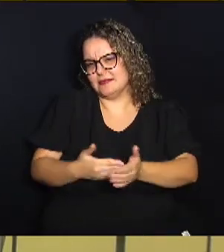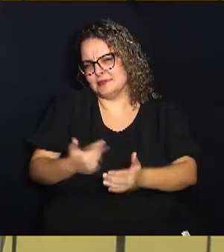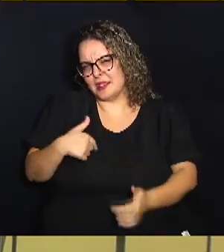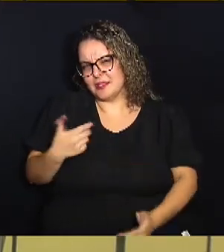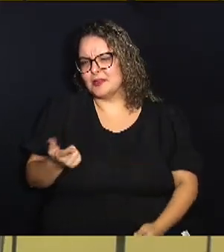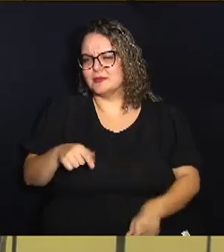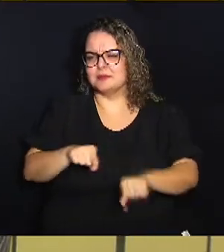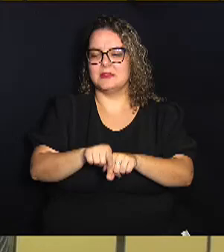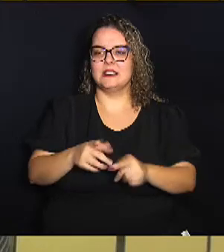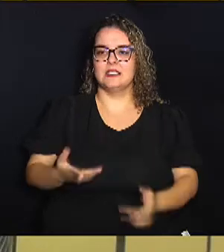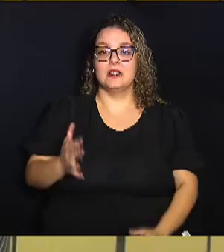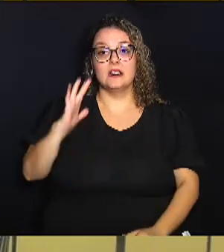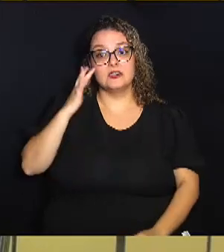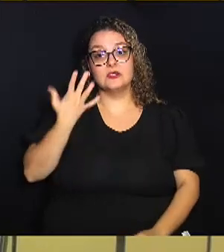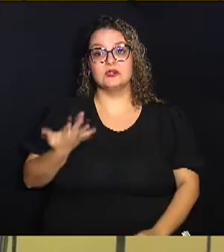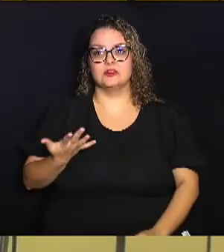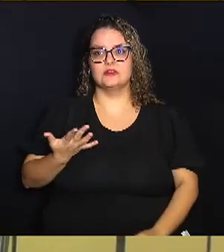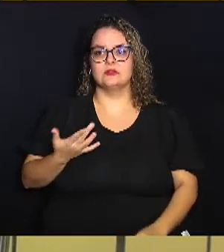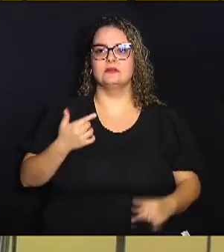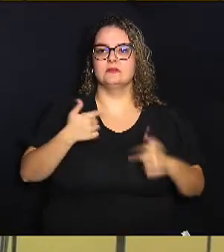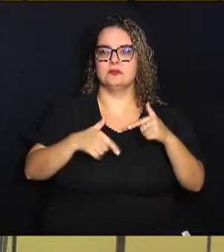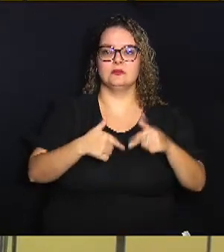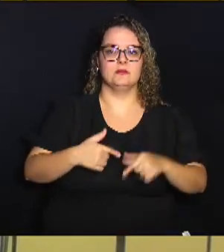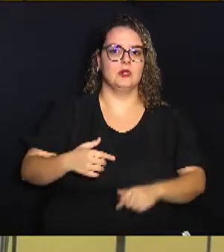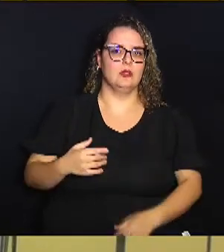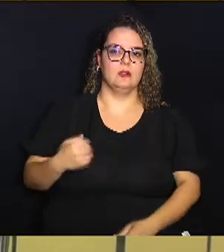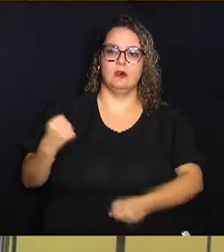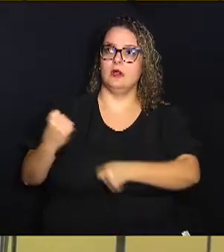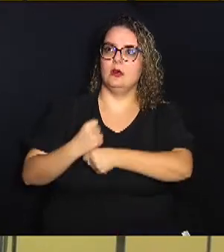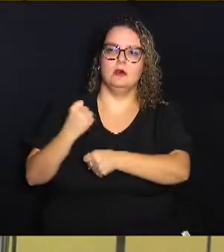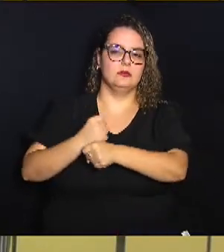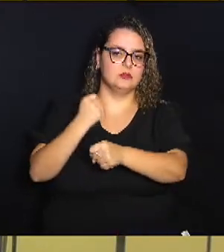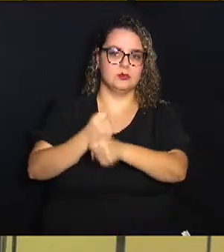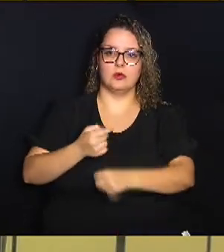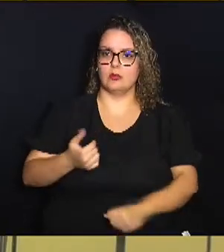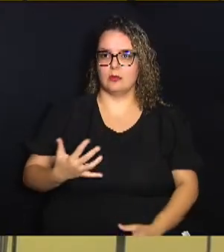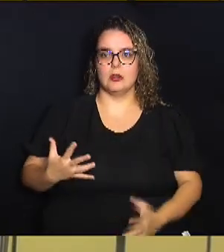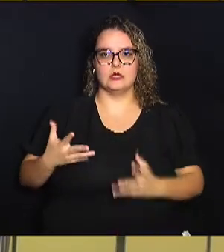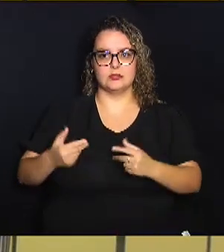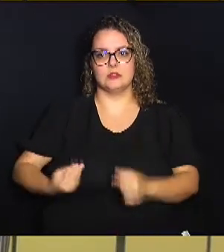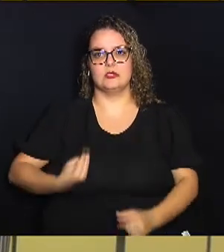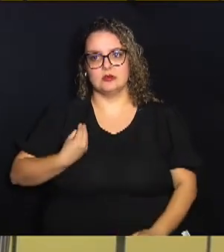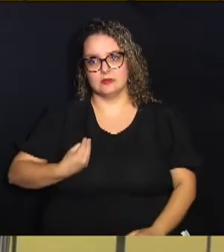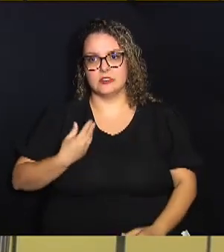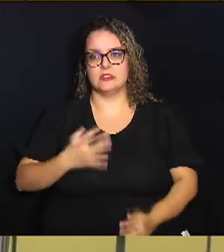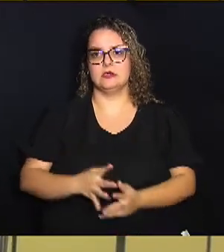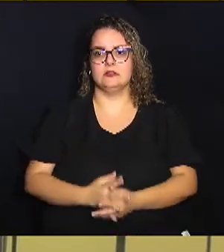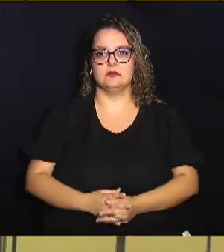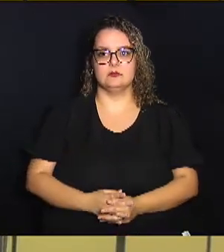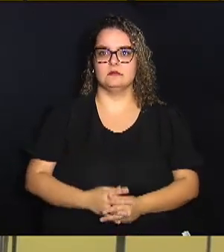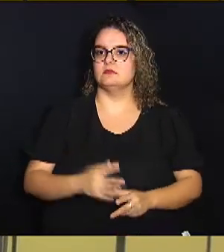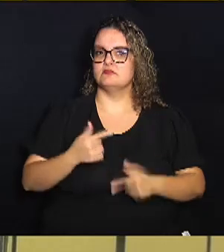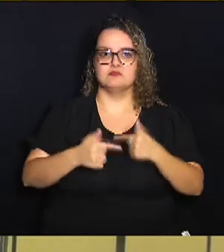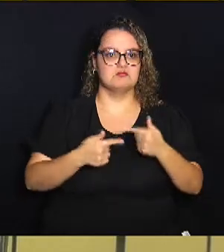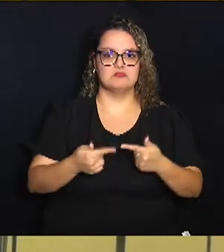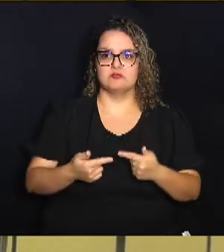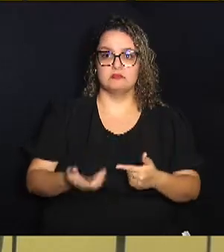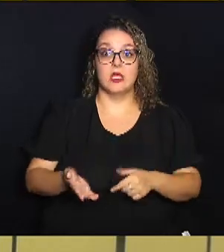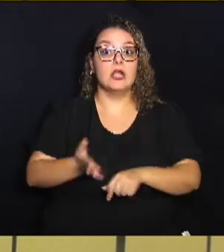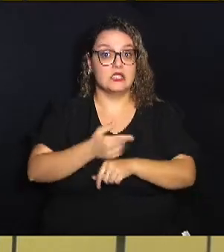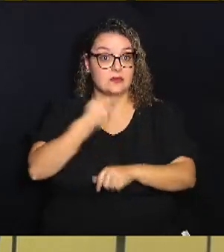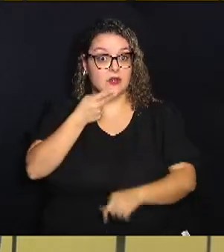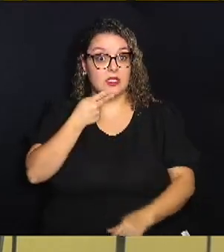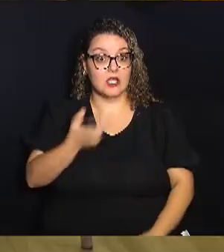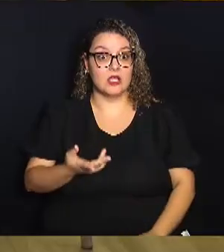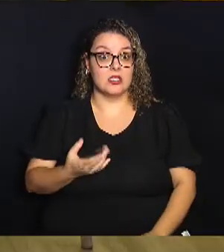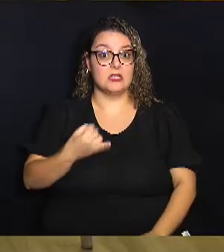ponto, achava que ia ficar num trabalho durante quase a vida toda, ou se não a vida toda. Essa geração, ela já não... Não, antes falava até assim, ó,